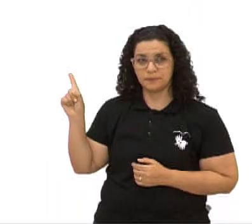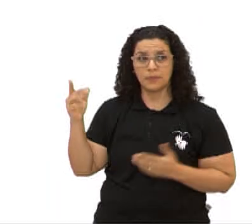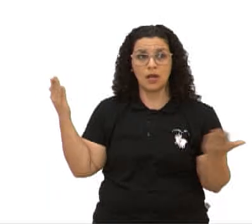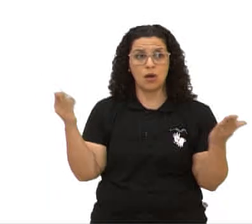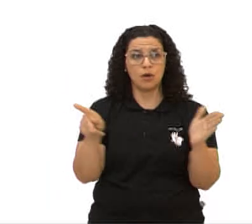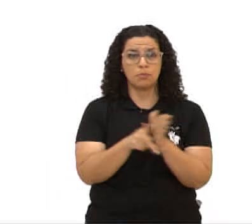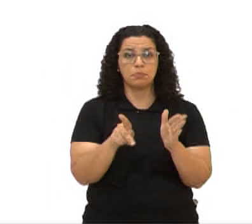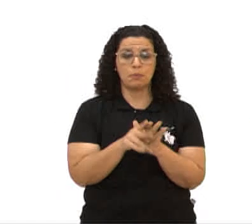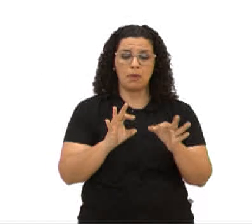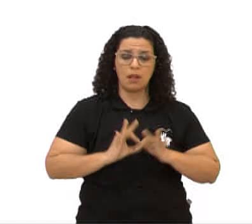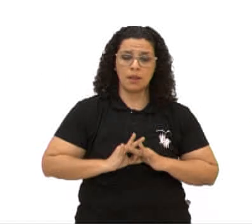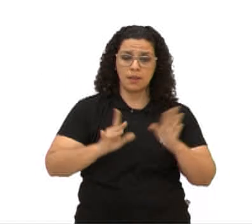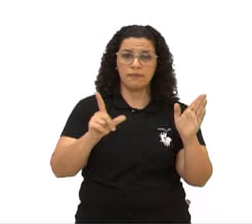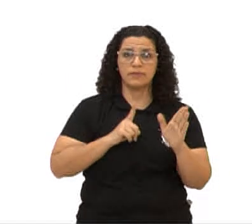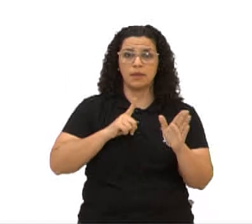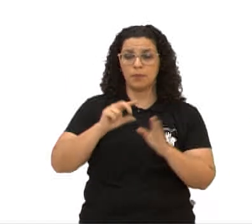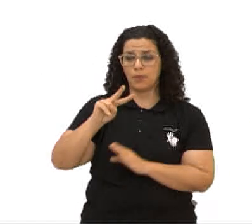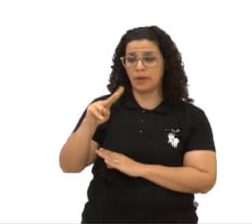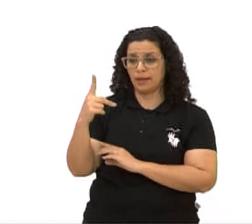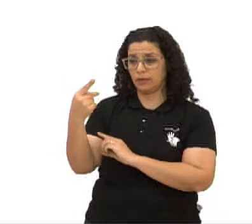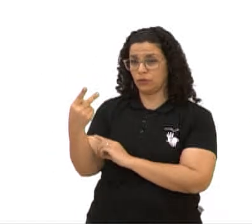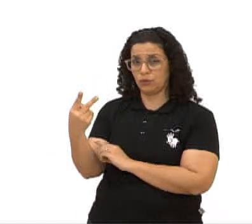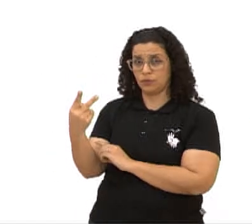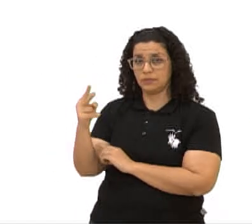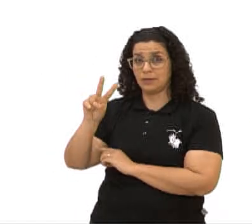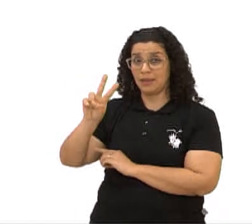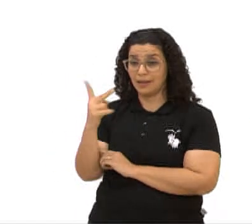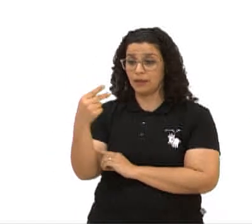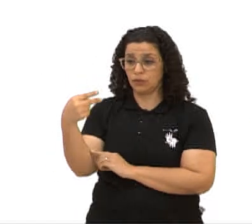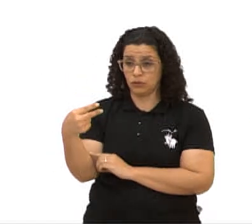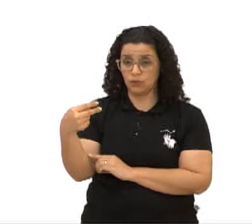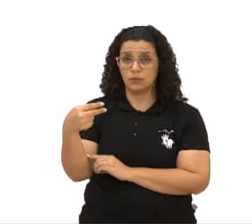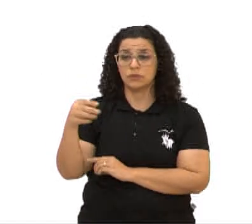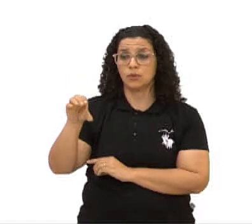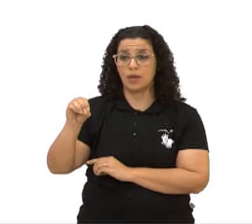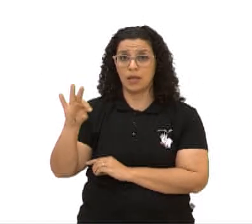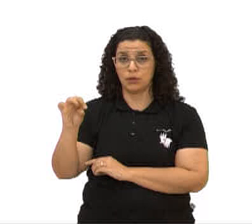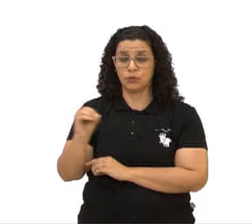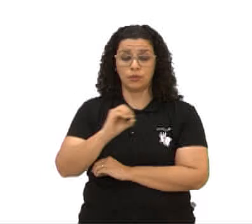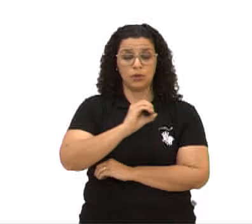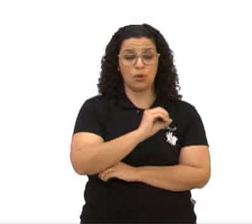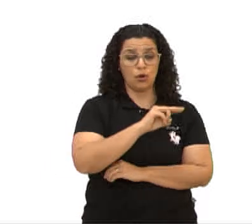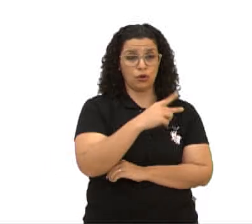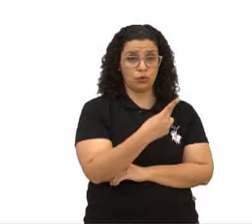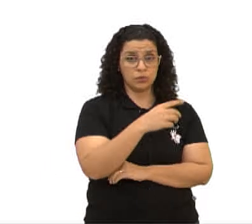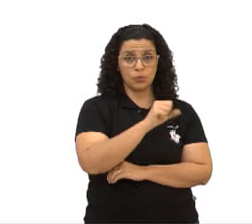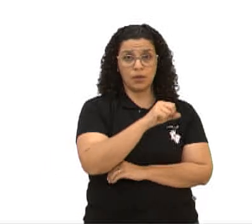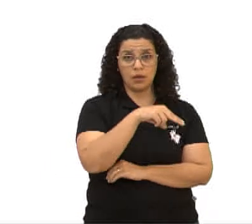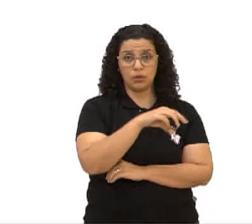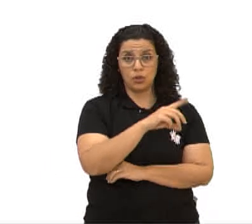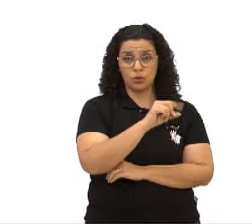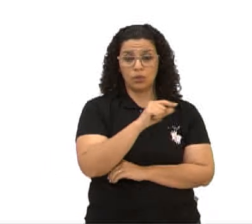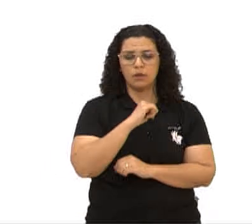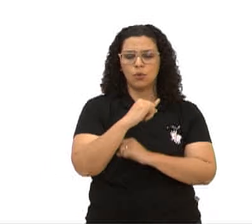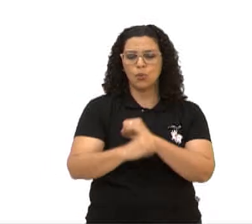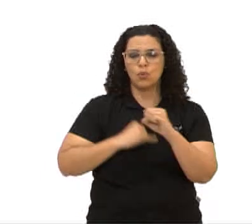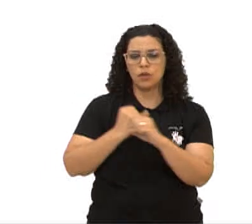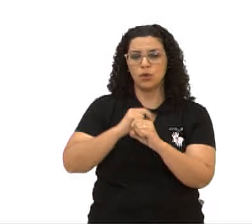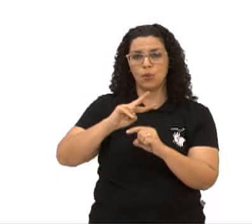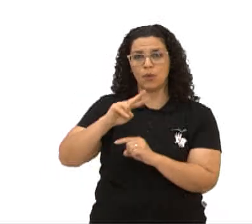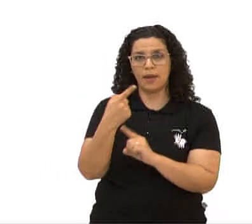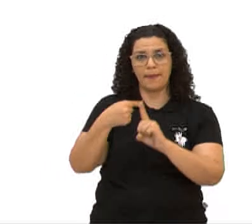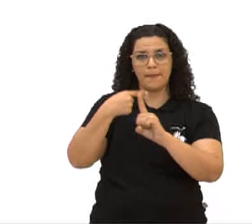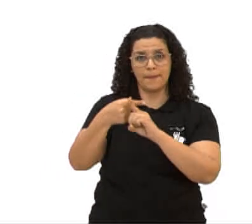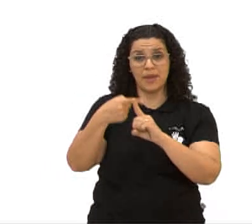Para que haja liberação do H2 no cátodo e do O2 no ânodo, é necessário que o íon H+